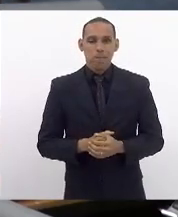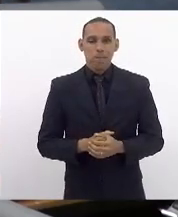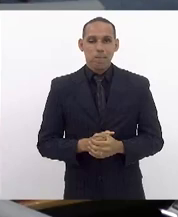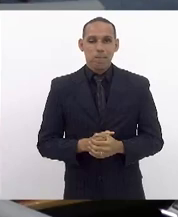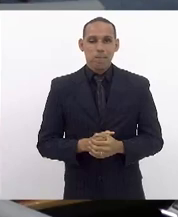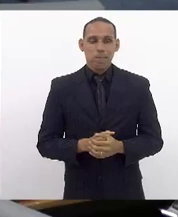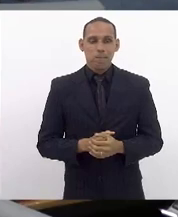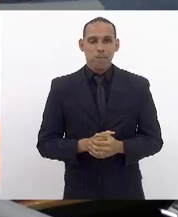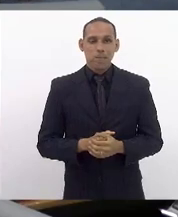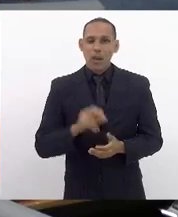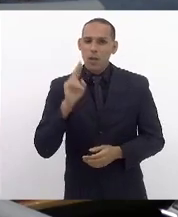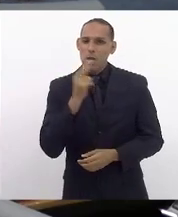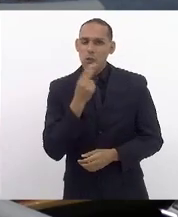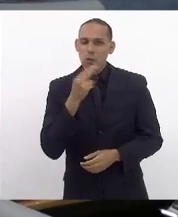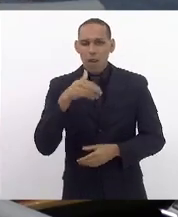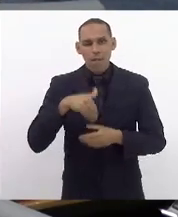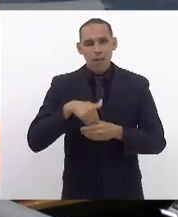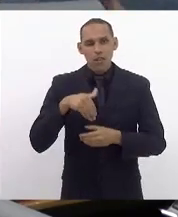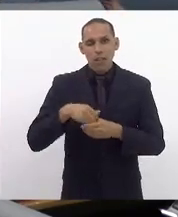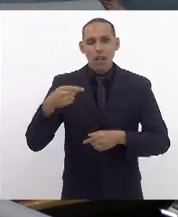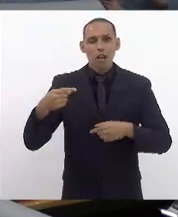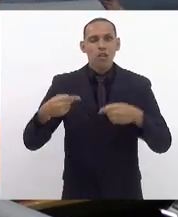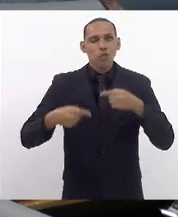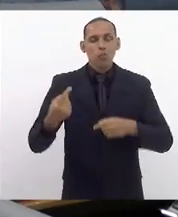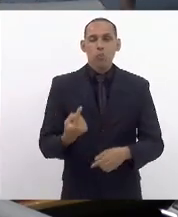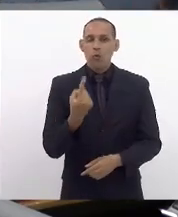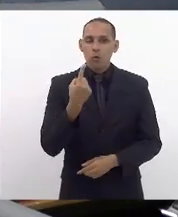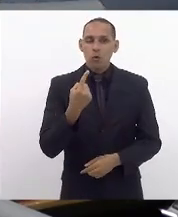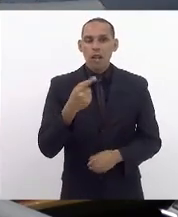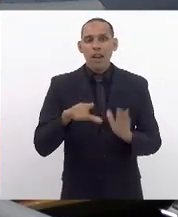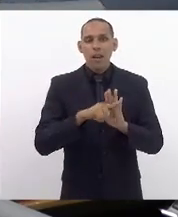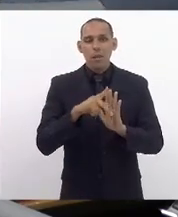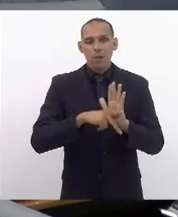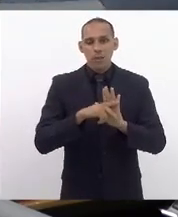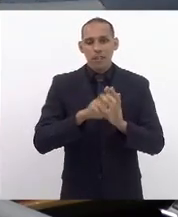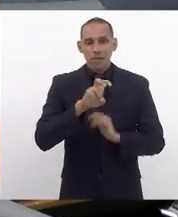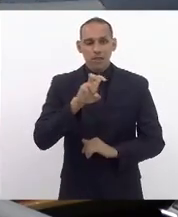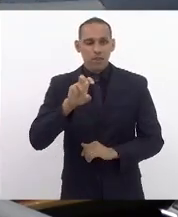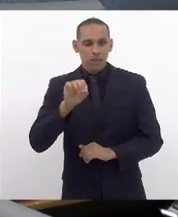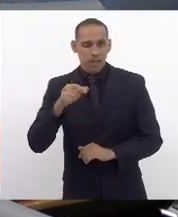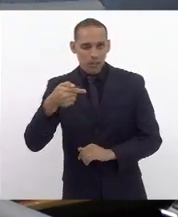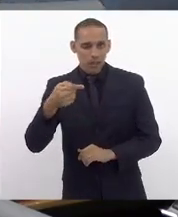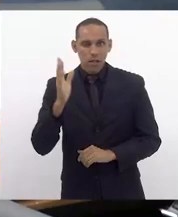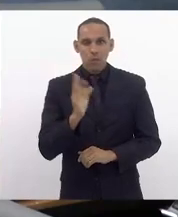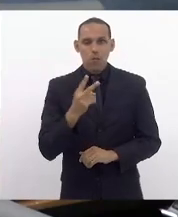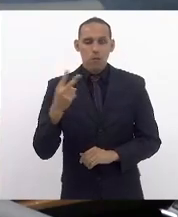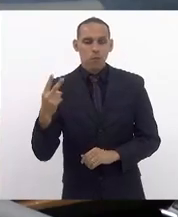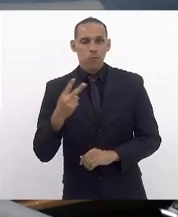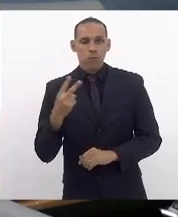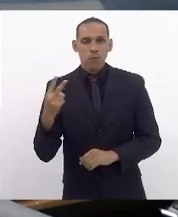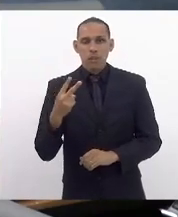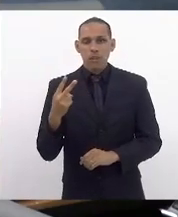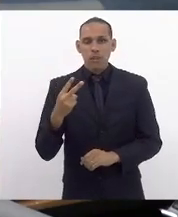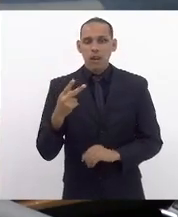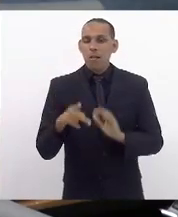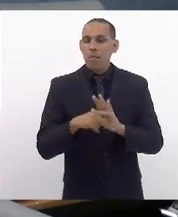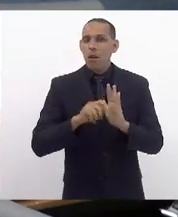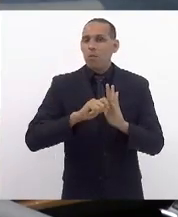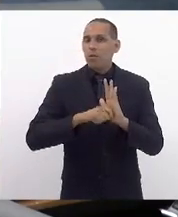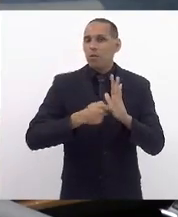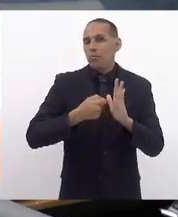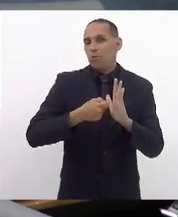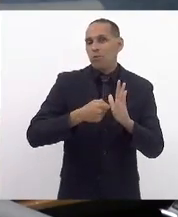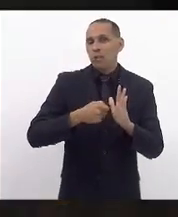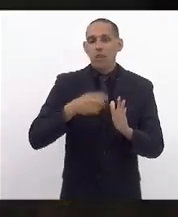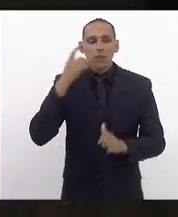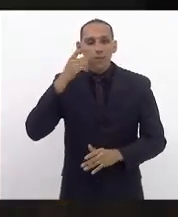Em regime de urgência, em votação, discussão única, projeto de lei número 5507, de 22, de autoria do deputado Luiz Paulo,